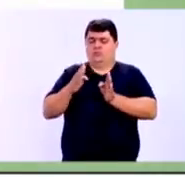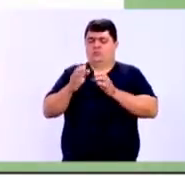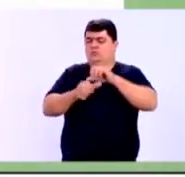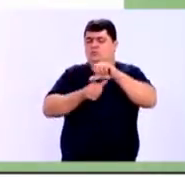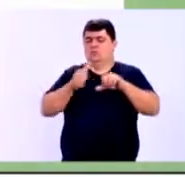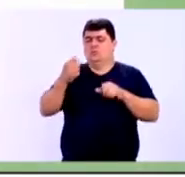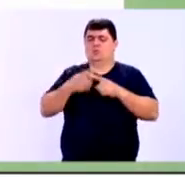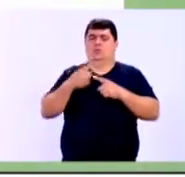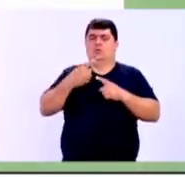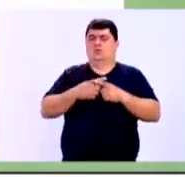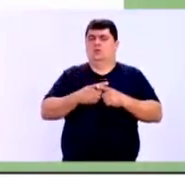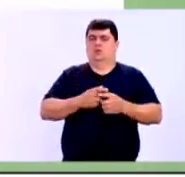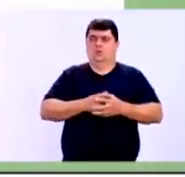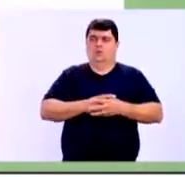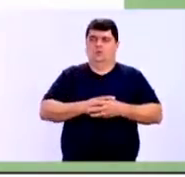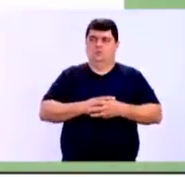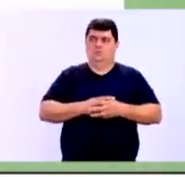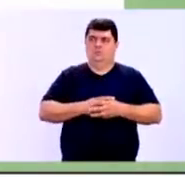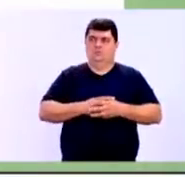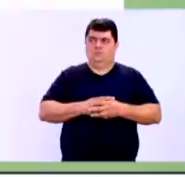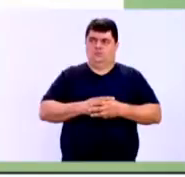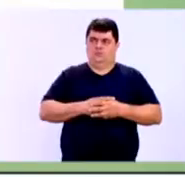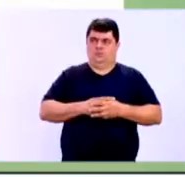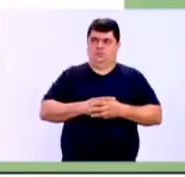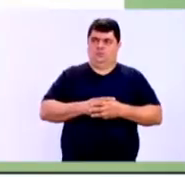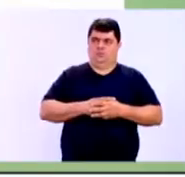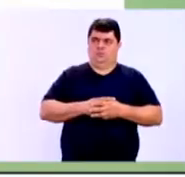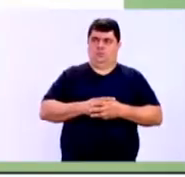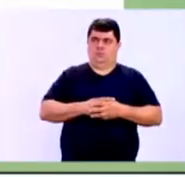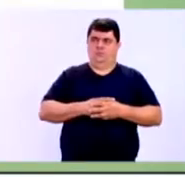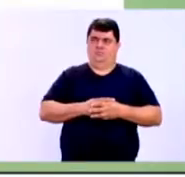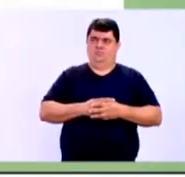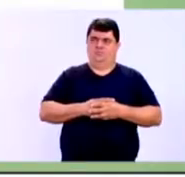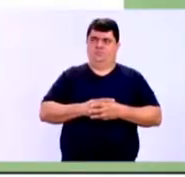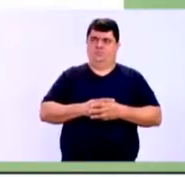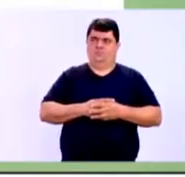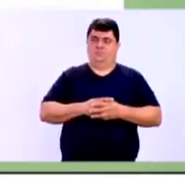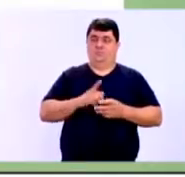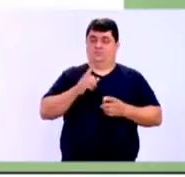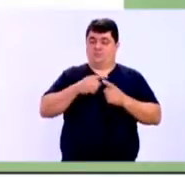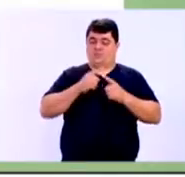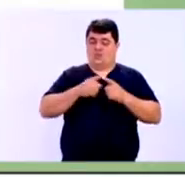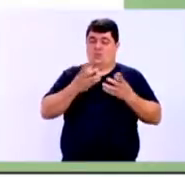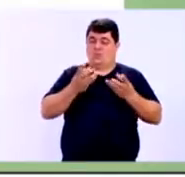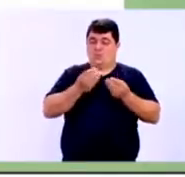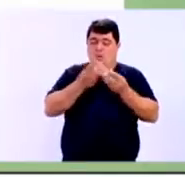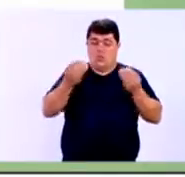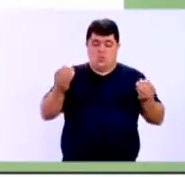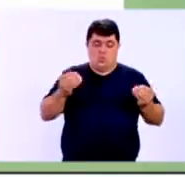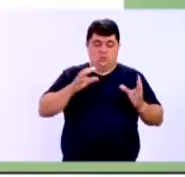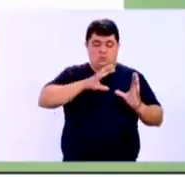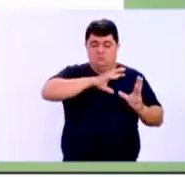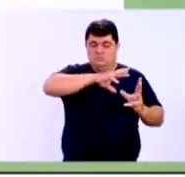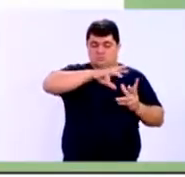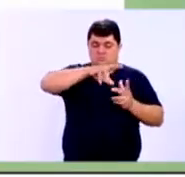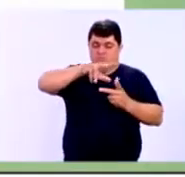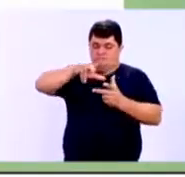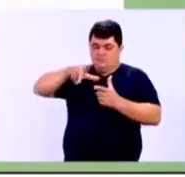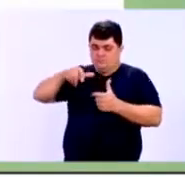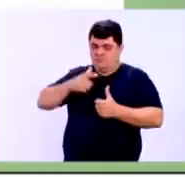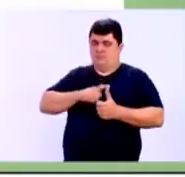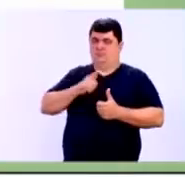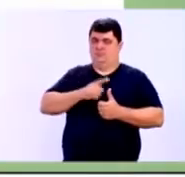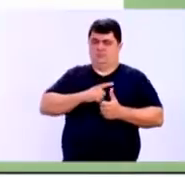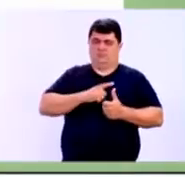periódico para o inventário permanente? A globalização. Lembra? Lembra quando a gente viu lá na primeira